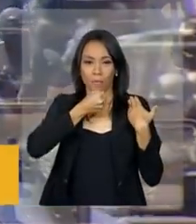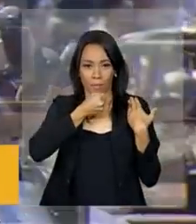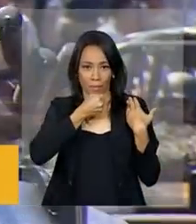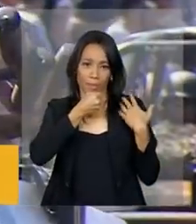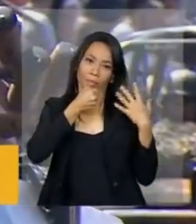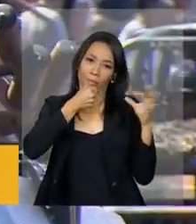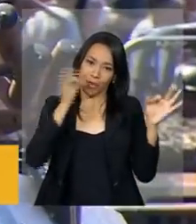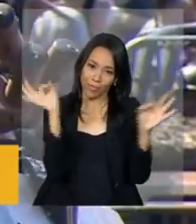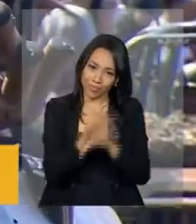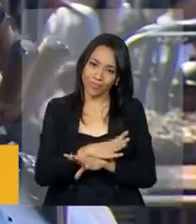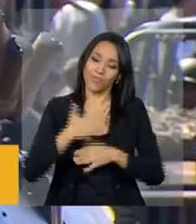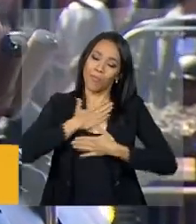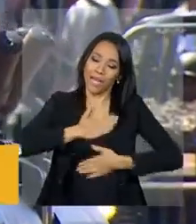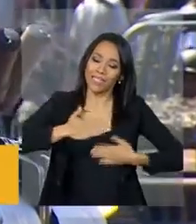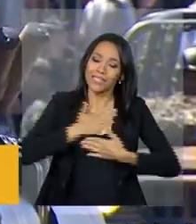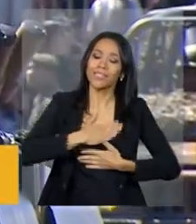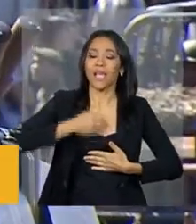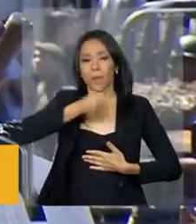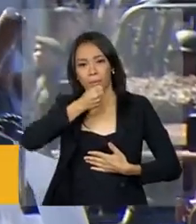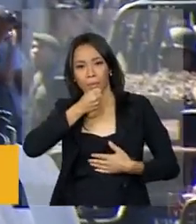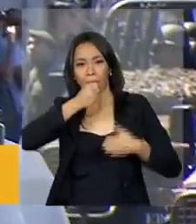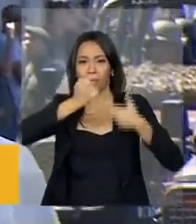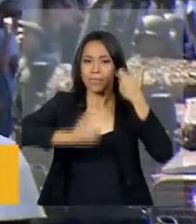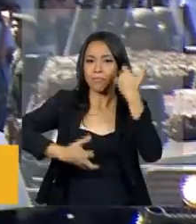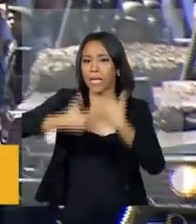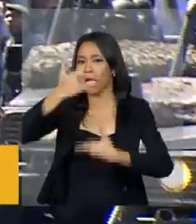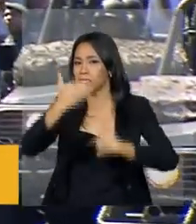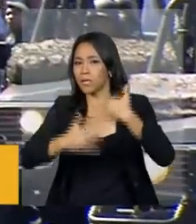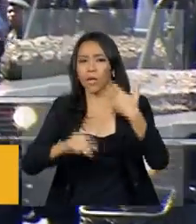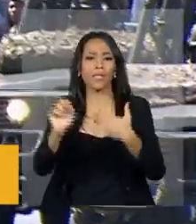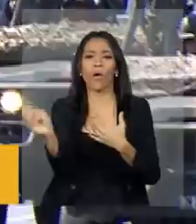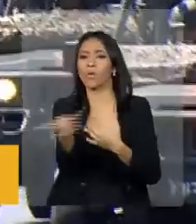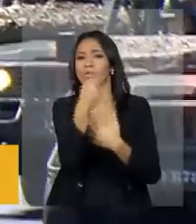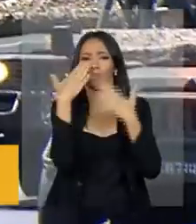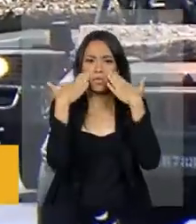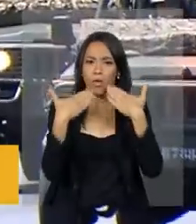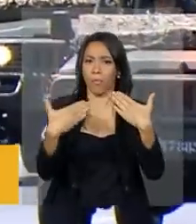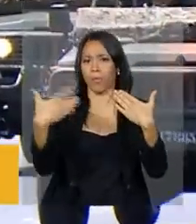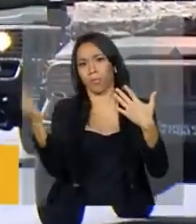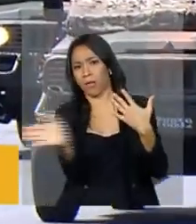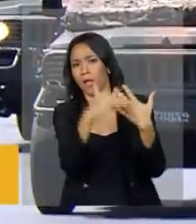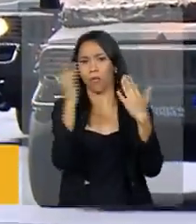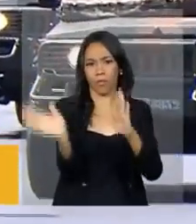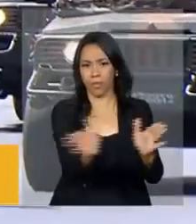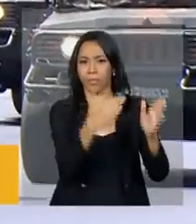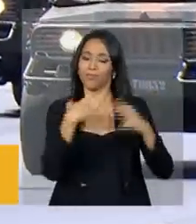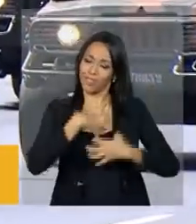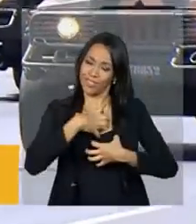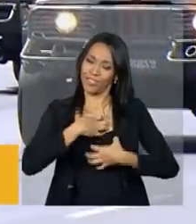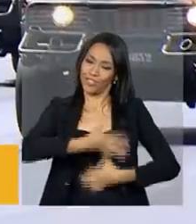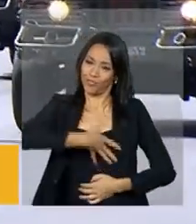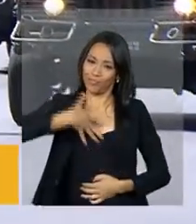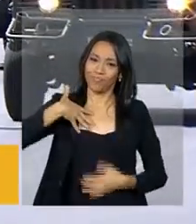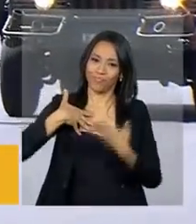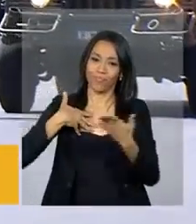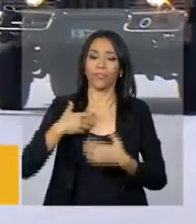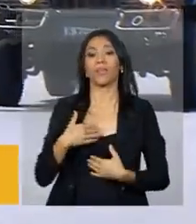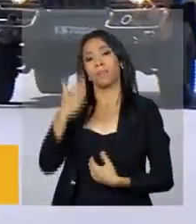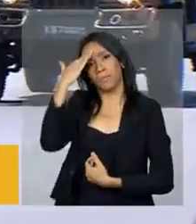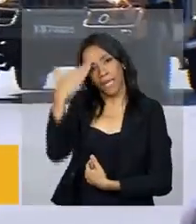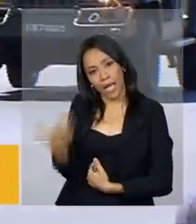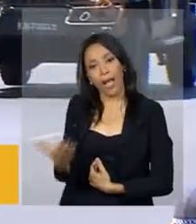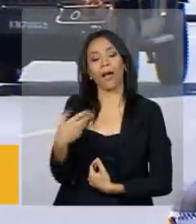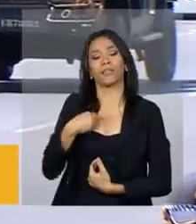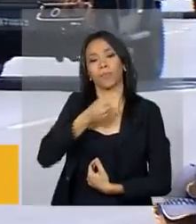uma grata satisfação poder comentar e participar desse ato cívico aqui e que muito me honrou. Obrigada, comandante Fabricante, pela